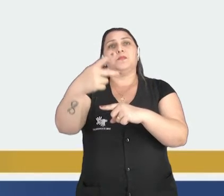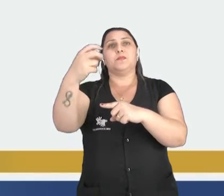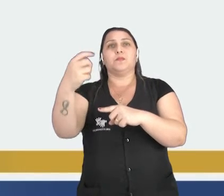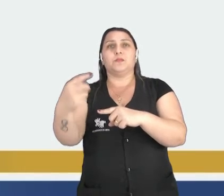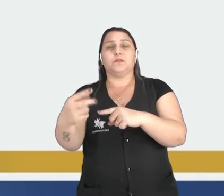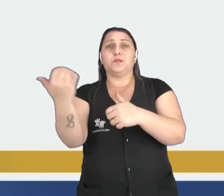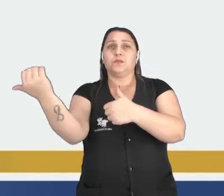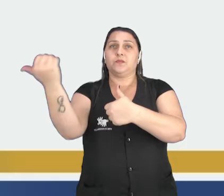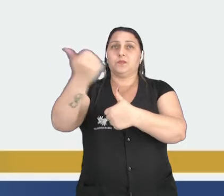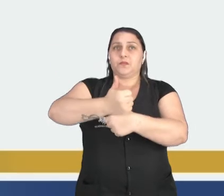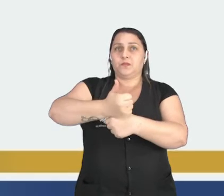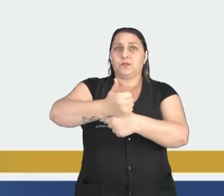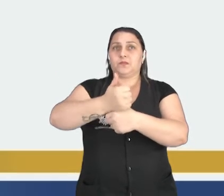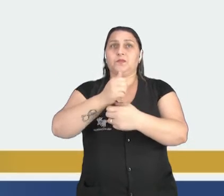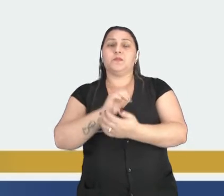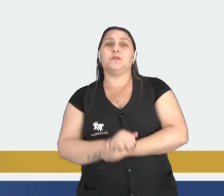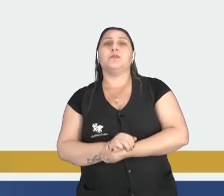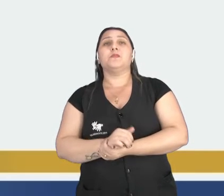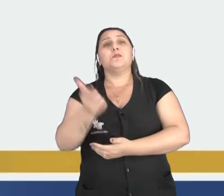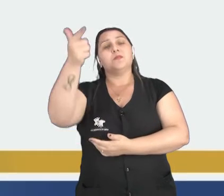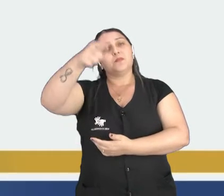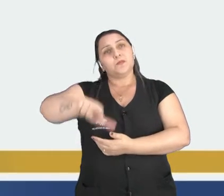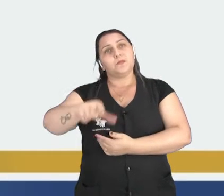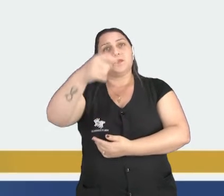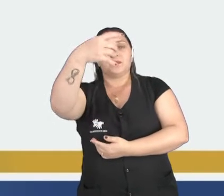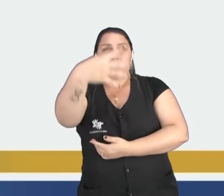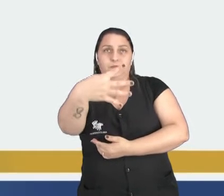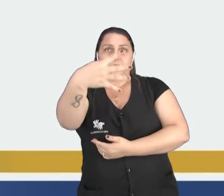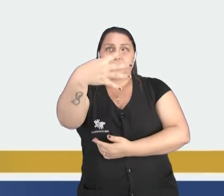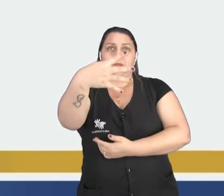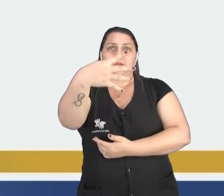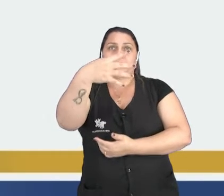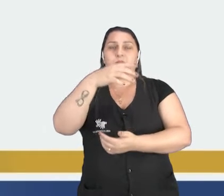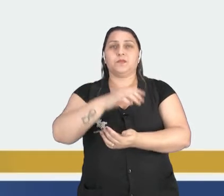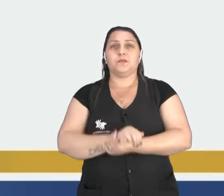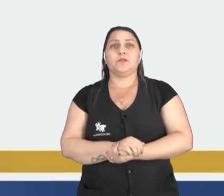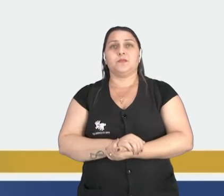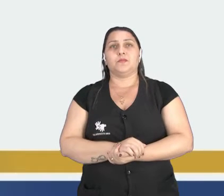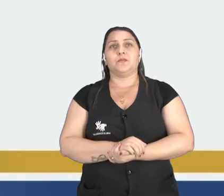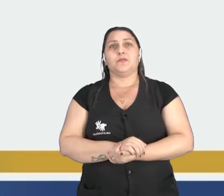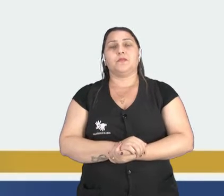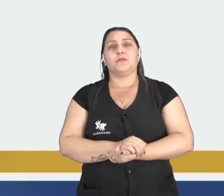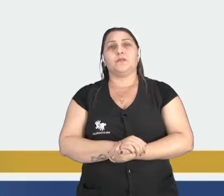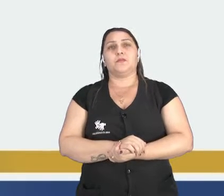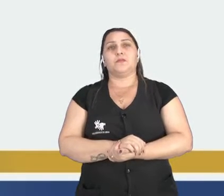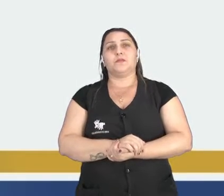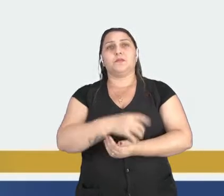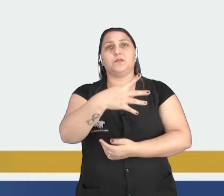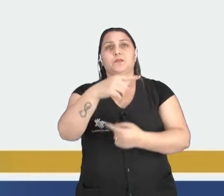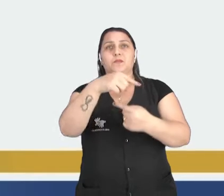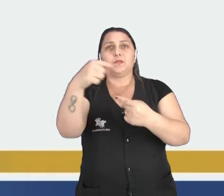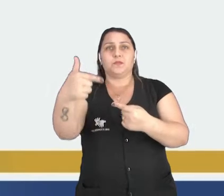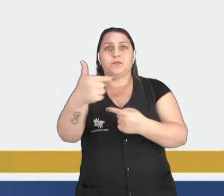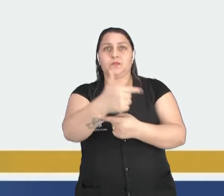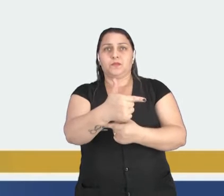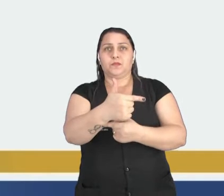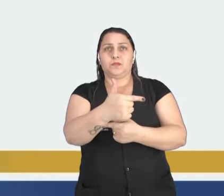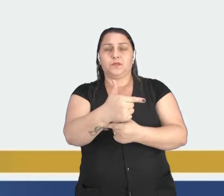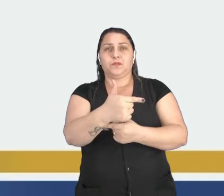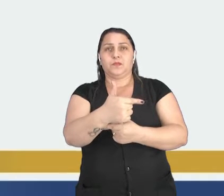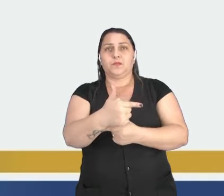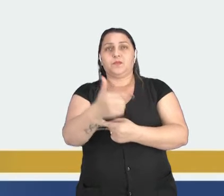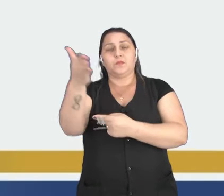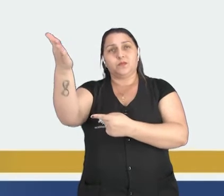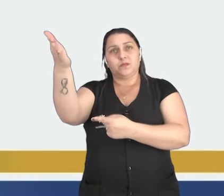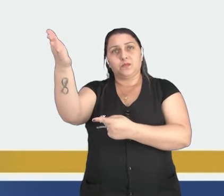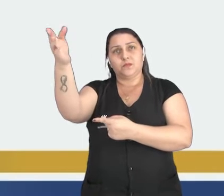aqui a substituição. Repete o 4. Aí, ó, desenvolve. 4 menos 2 é 2. Aqui eu